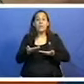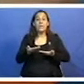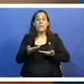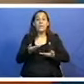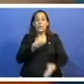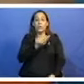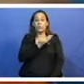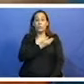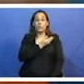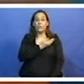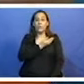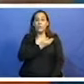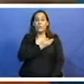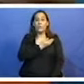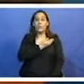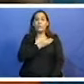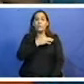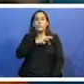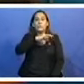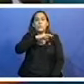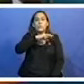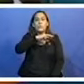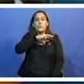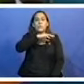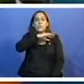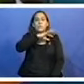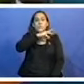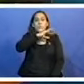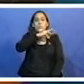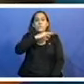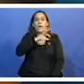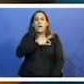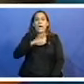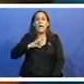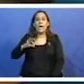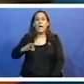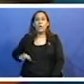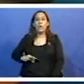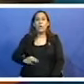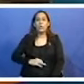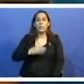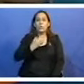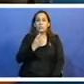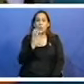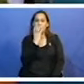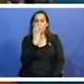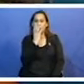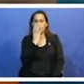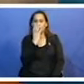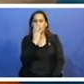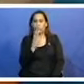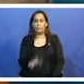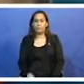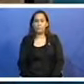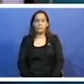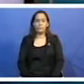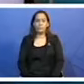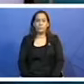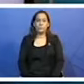Olha lá, a onça entrando com o cachorro, todo mundo tranquilo. Será que vai dar certo até no final?